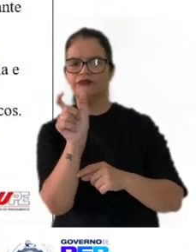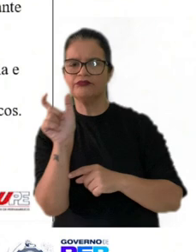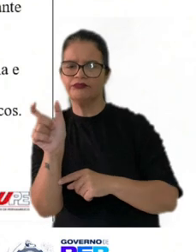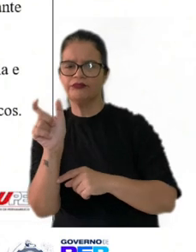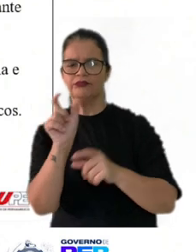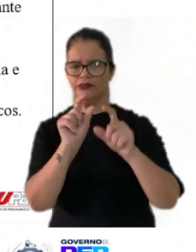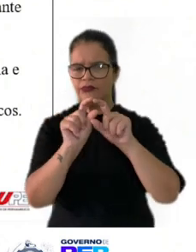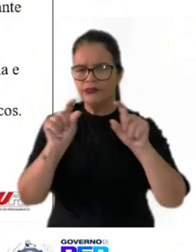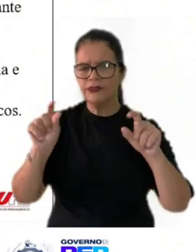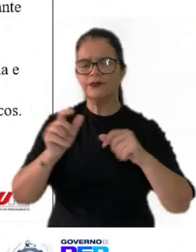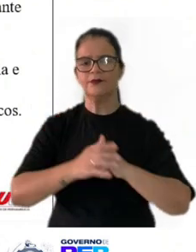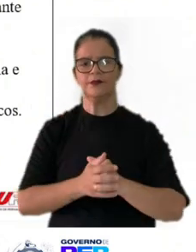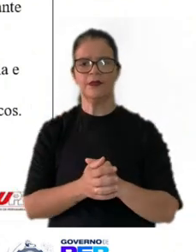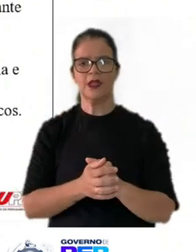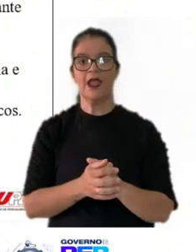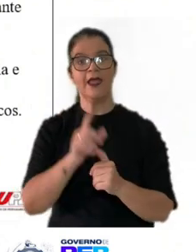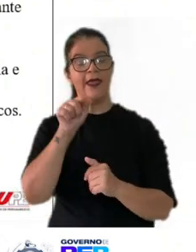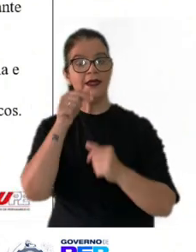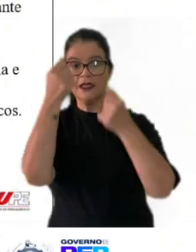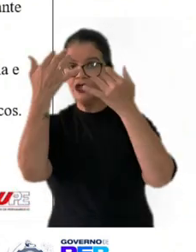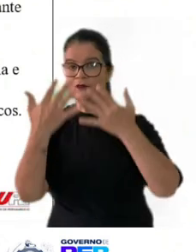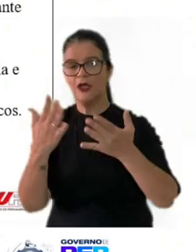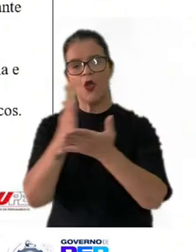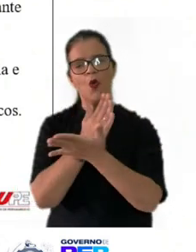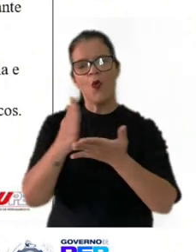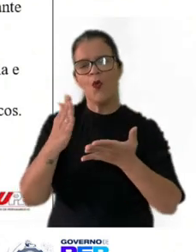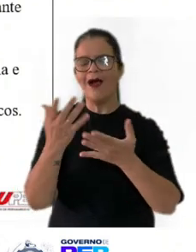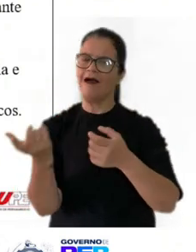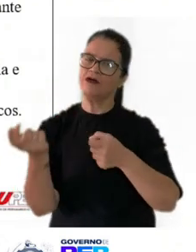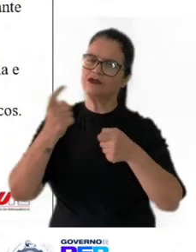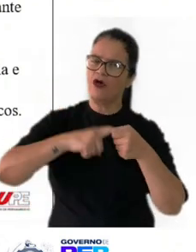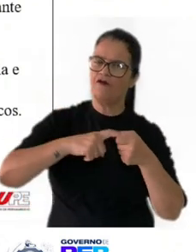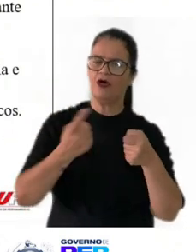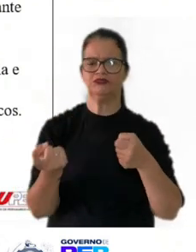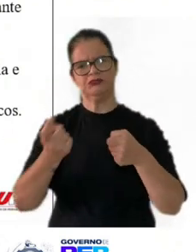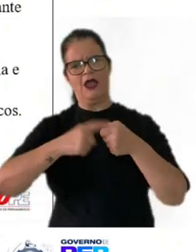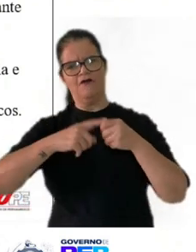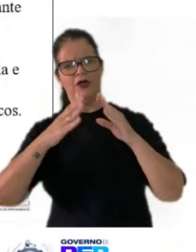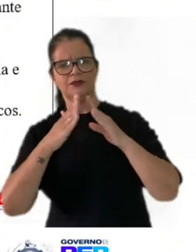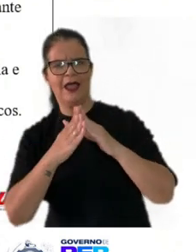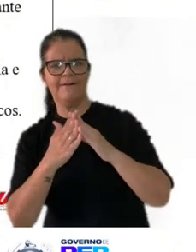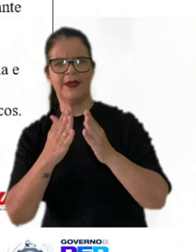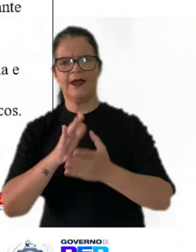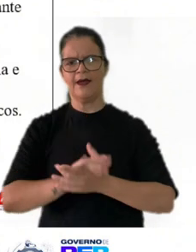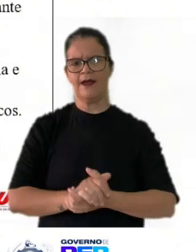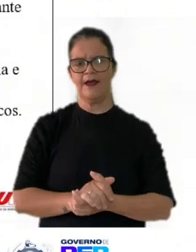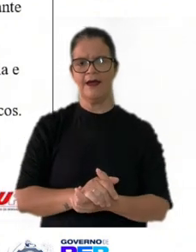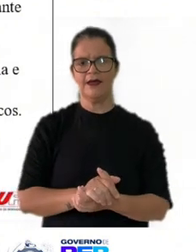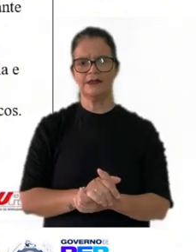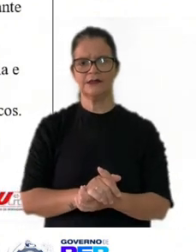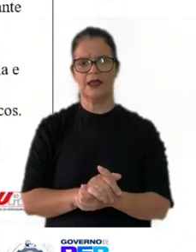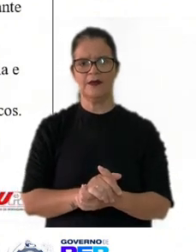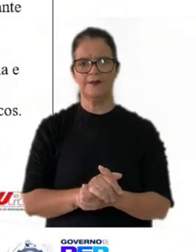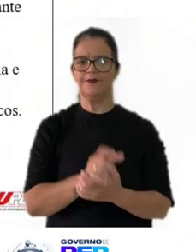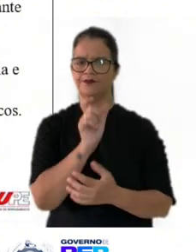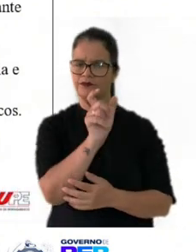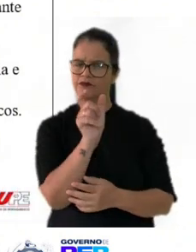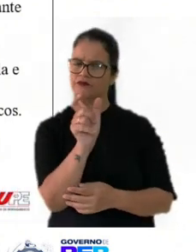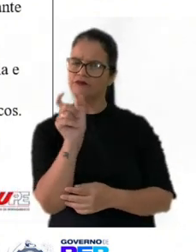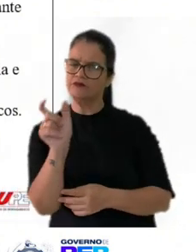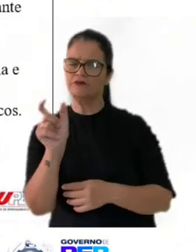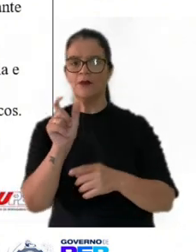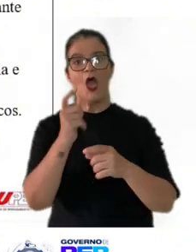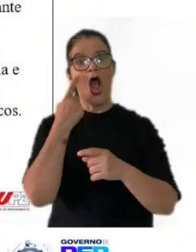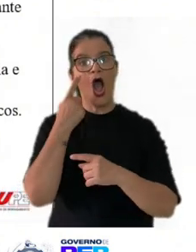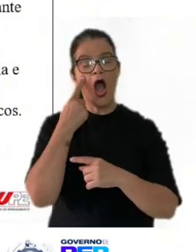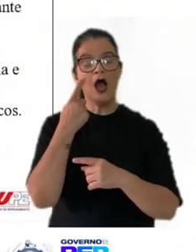homeward ele está falando alguma coisa de voltar voltar para casa sleep pretty darling olha aí ó